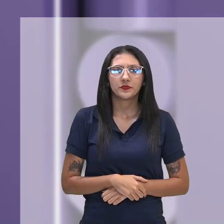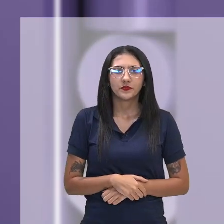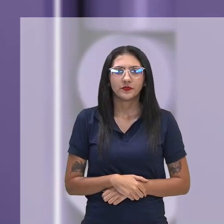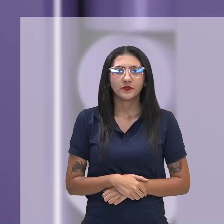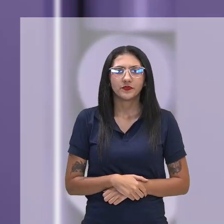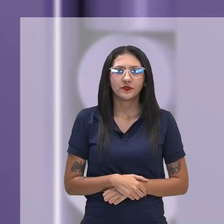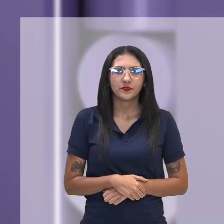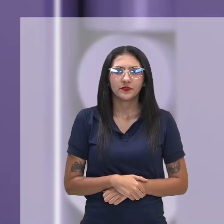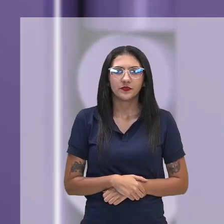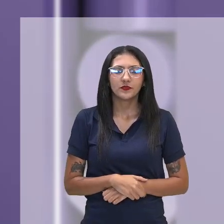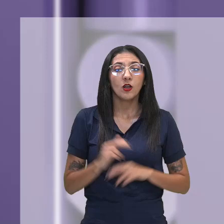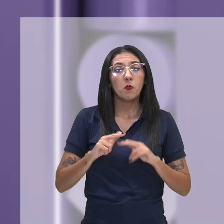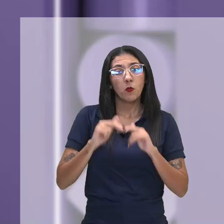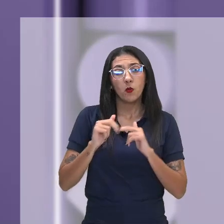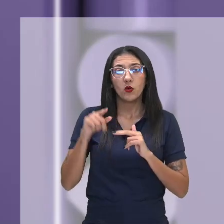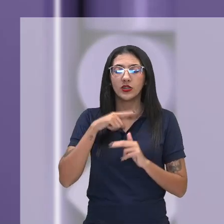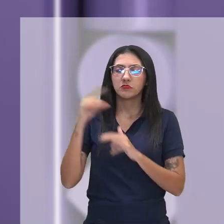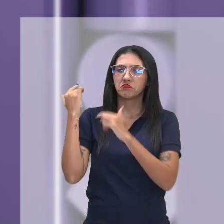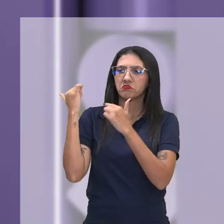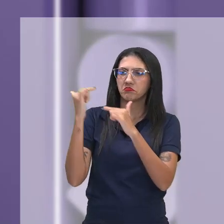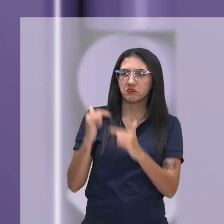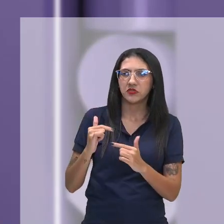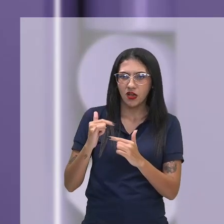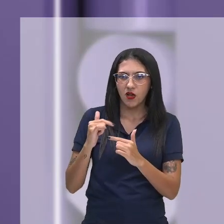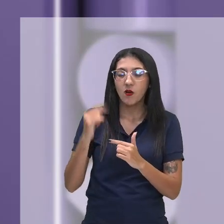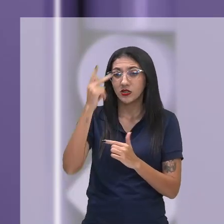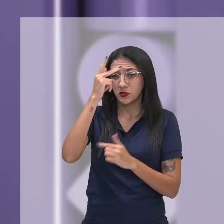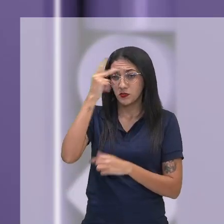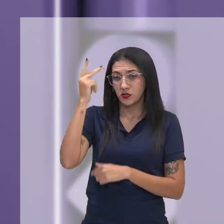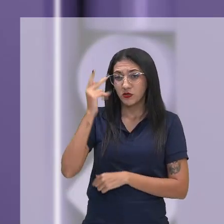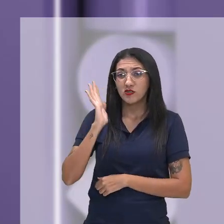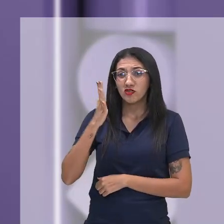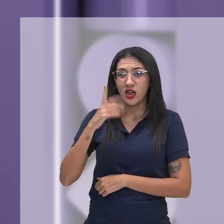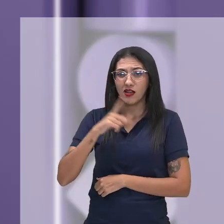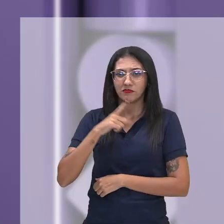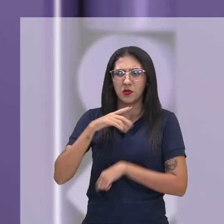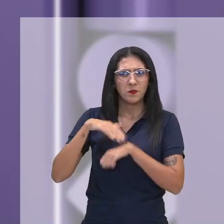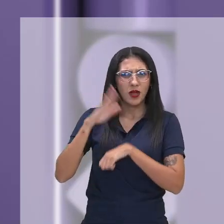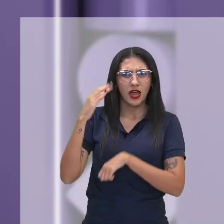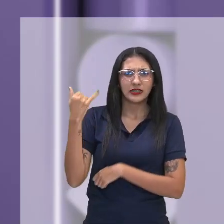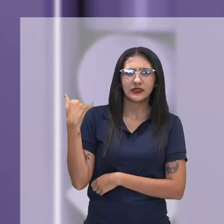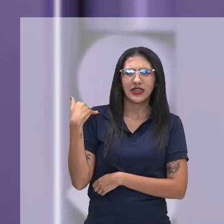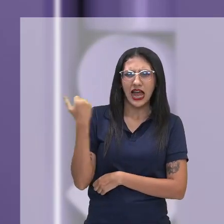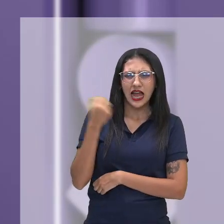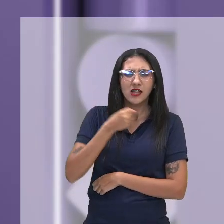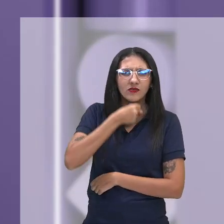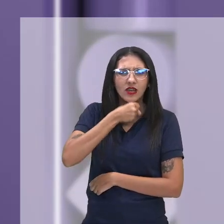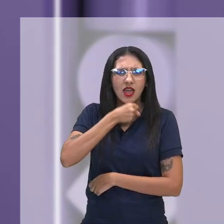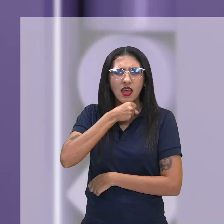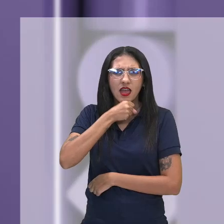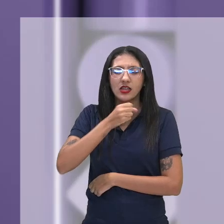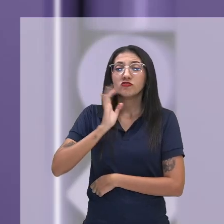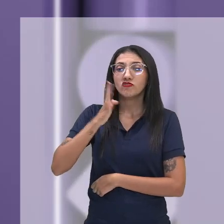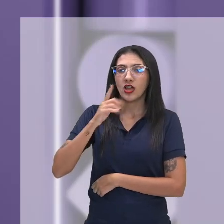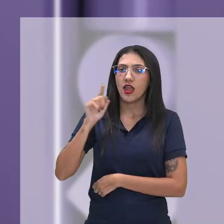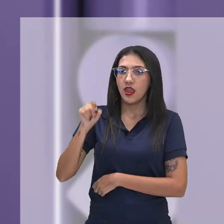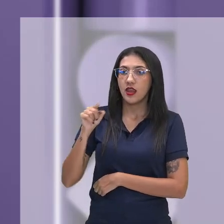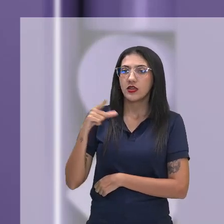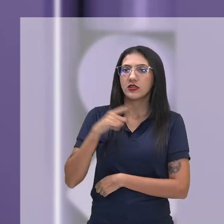religiosas orais, as pessoas mais velhas, sobretudo os anciãos, os idosos, são